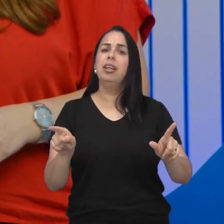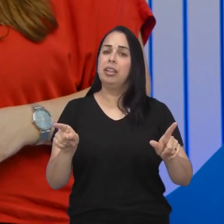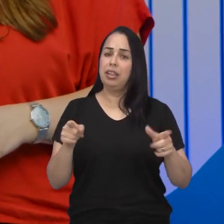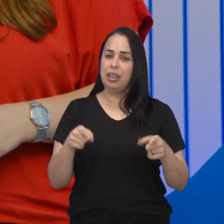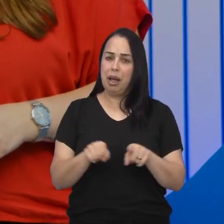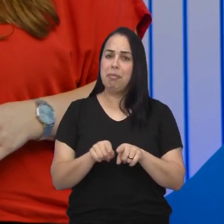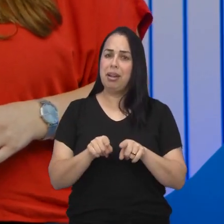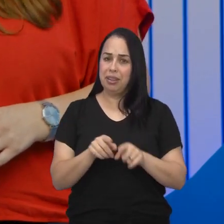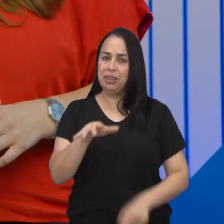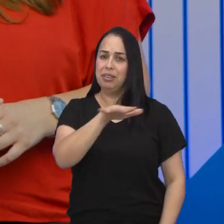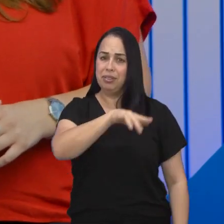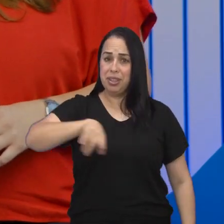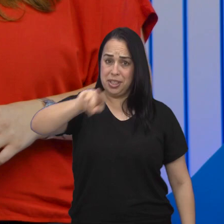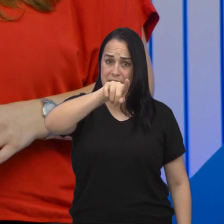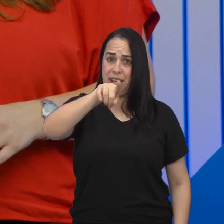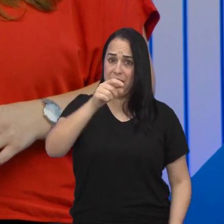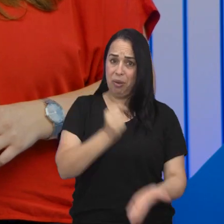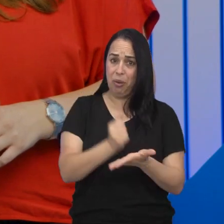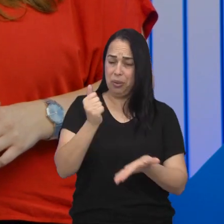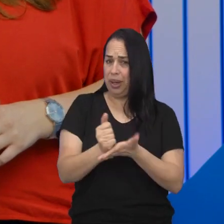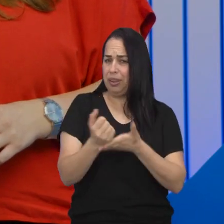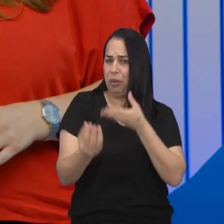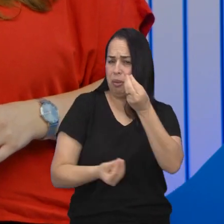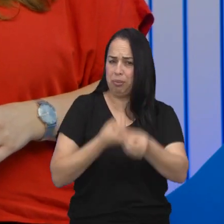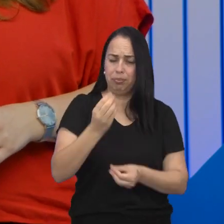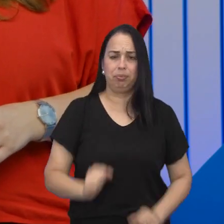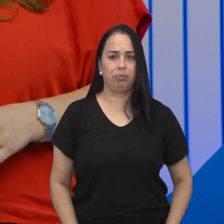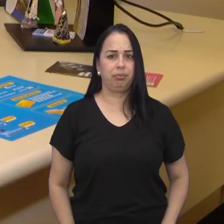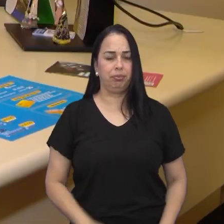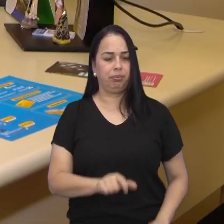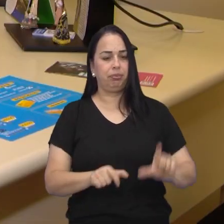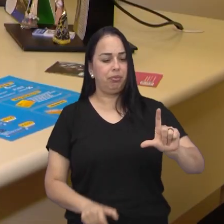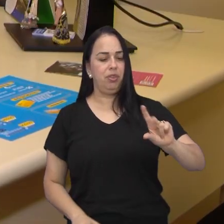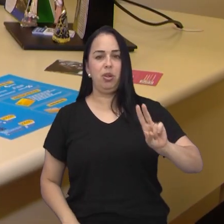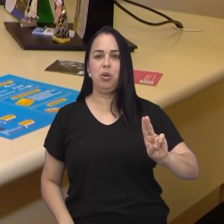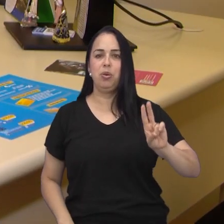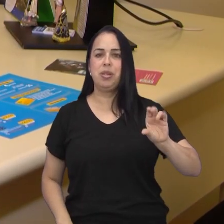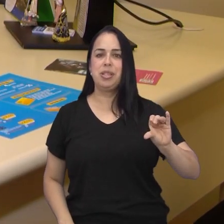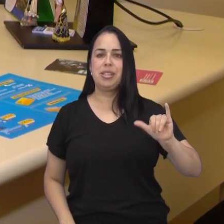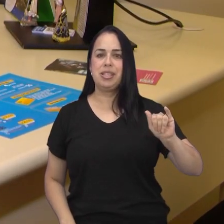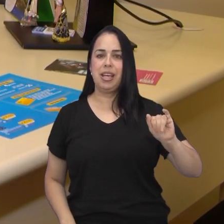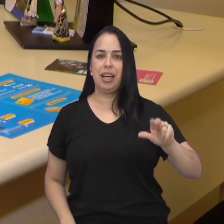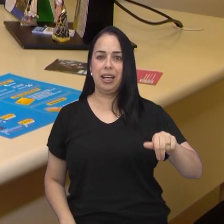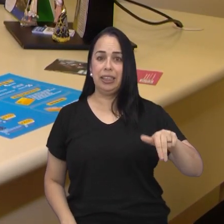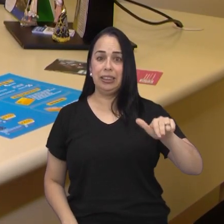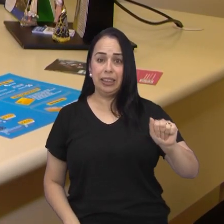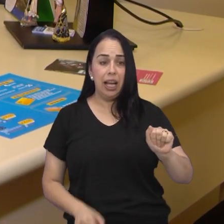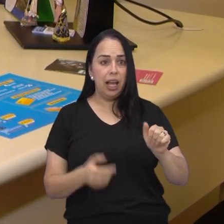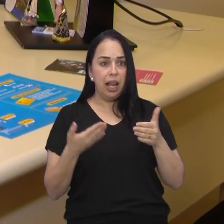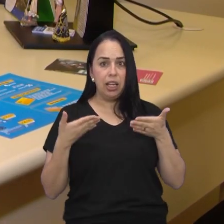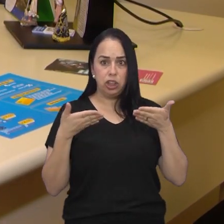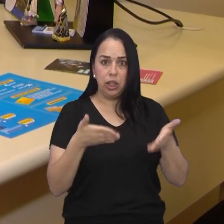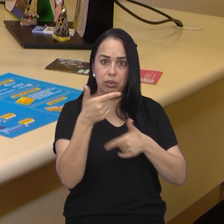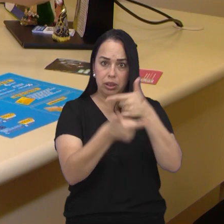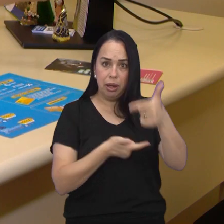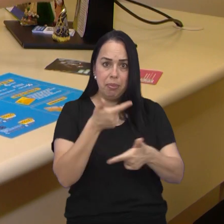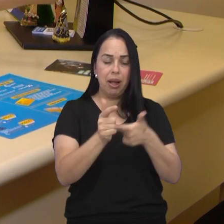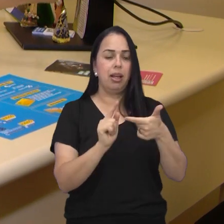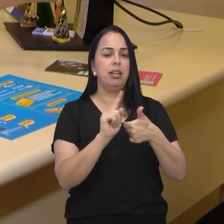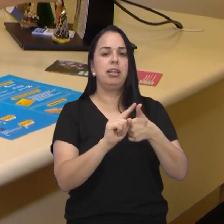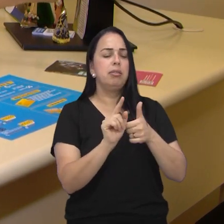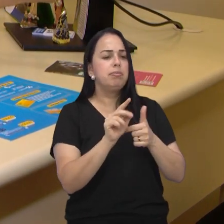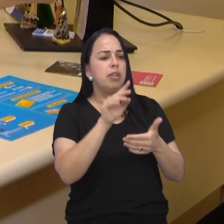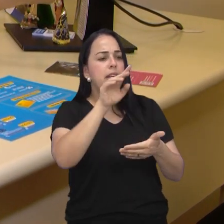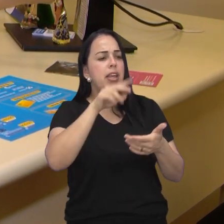como ela é aplicada nos serviços que você contrata. Confere aí. A Luciana chega no trabalho, dá uma olhada nas demandas,